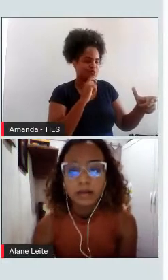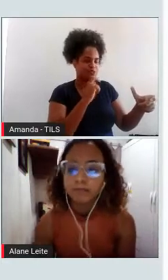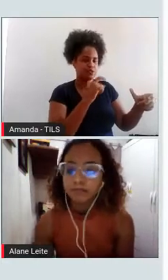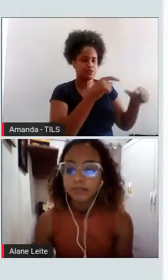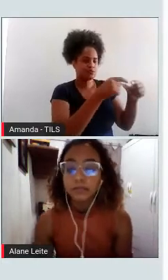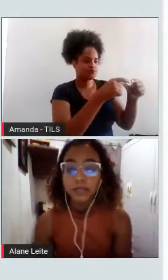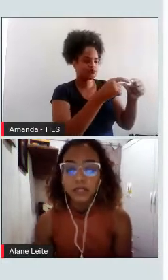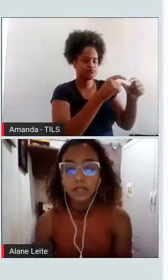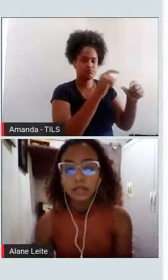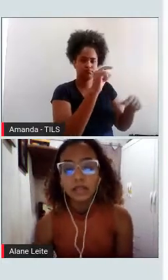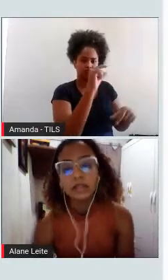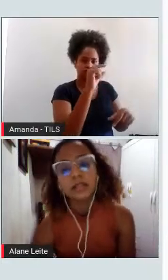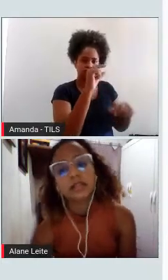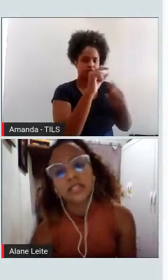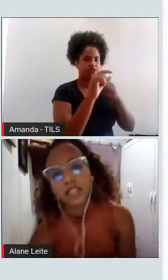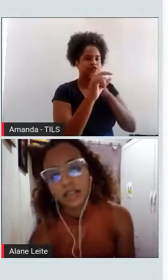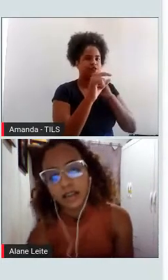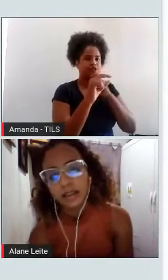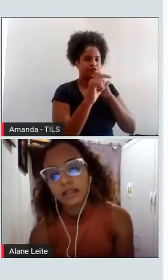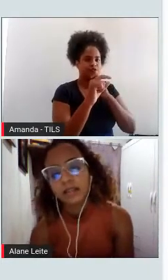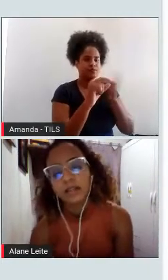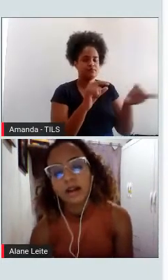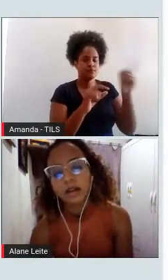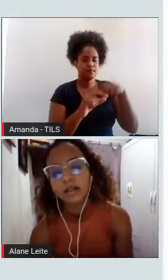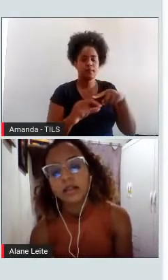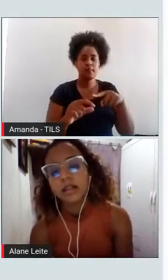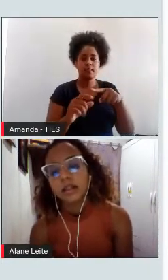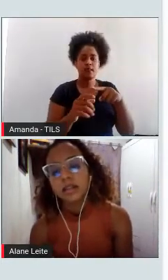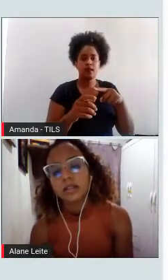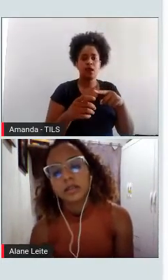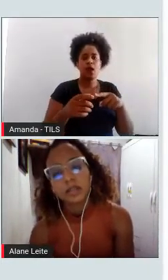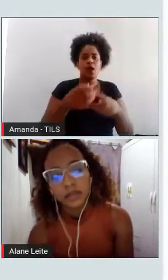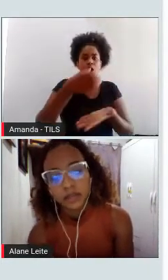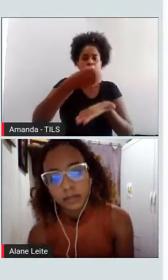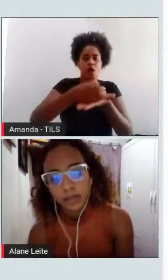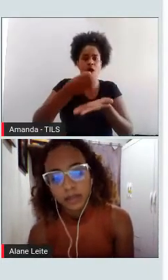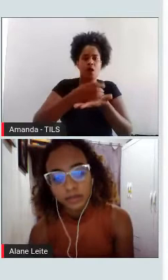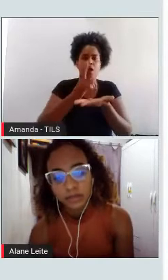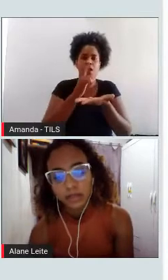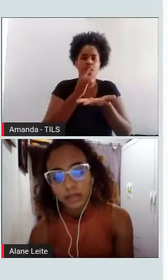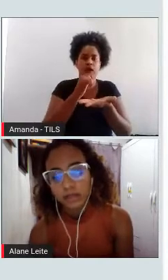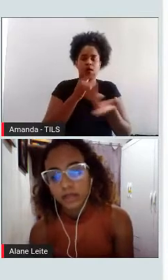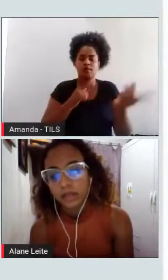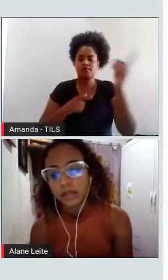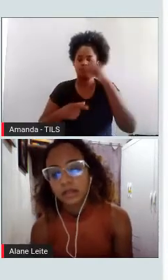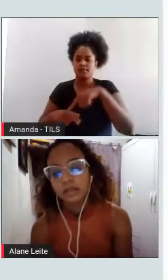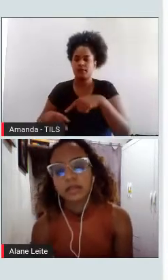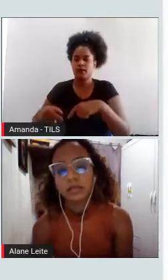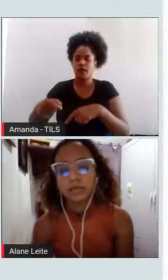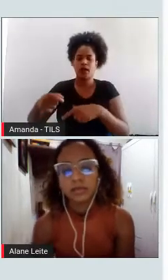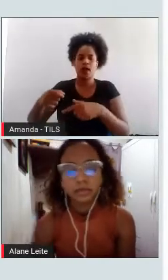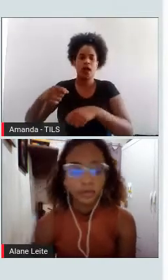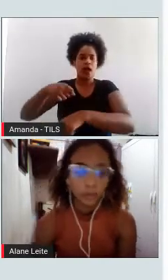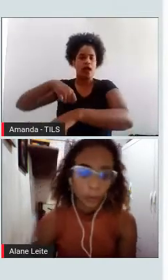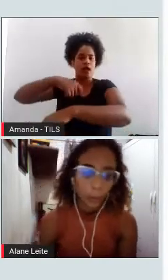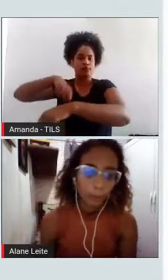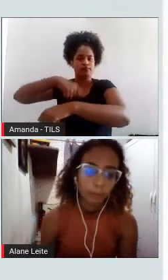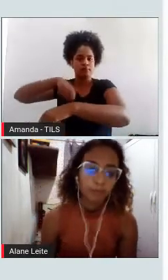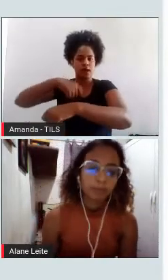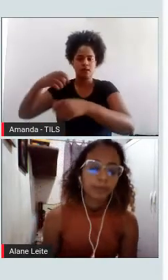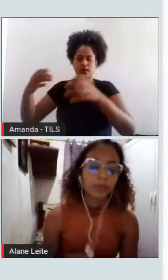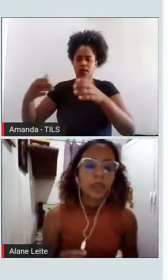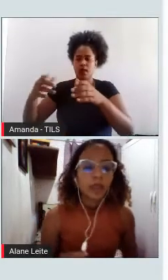com água e do lado tem uma chaleira com água sob a ação de uma temperatura, né, do